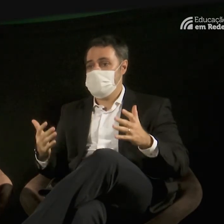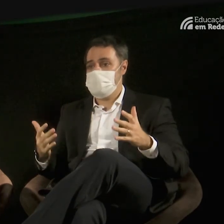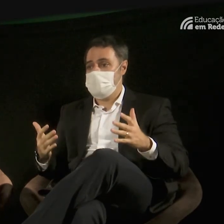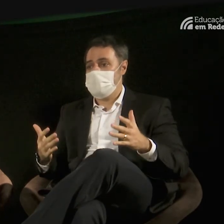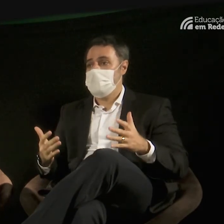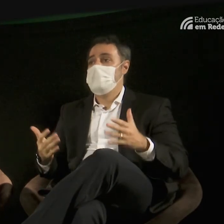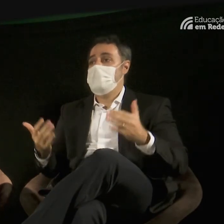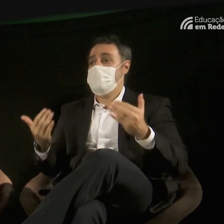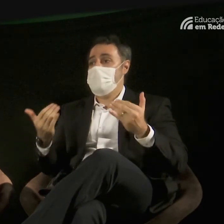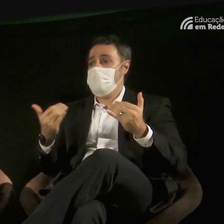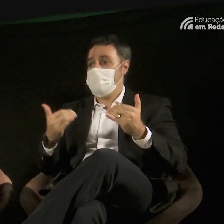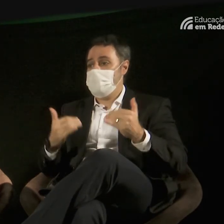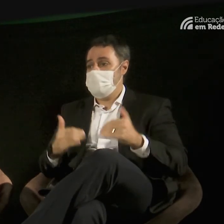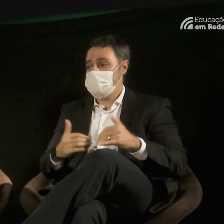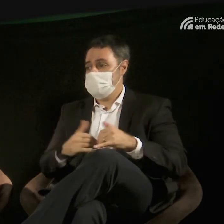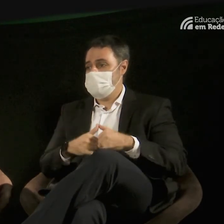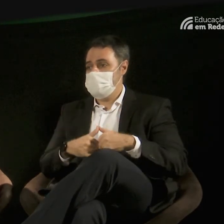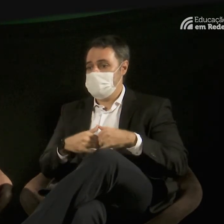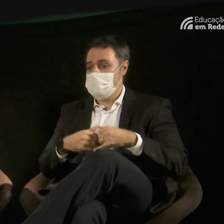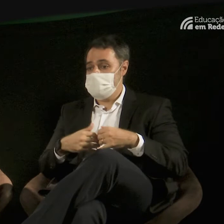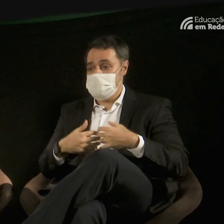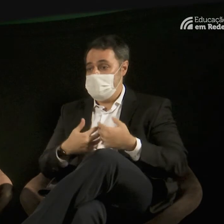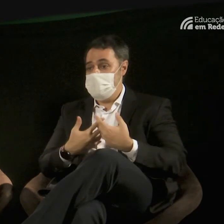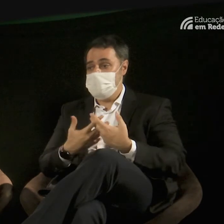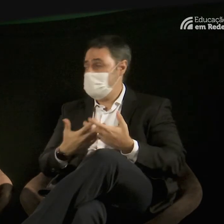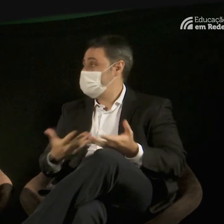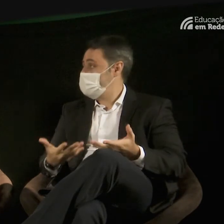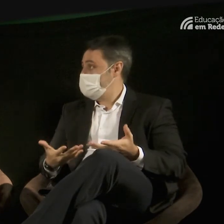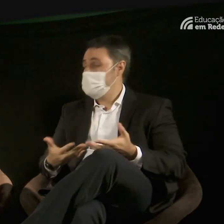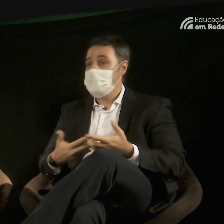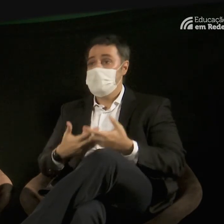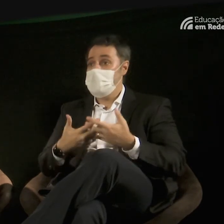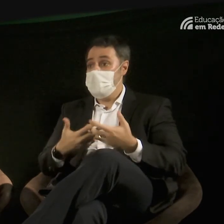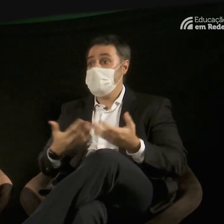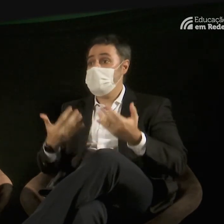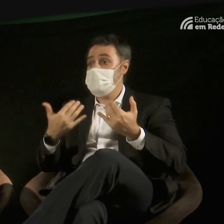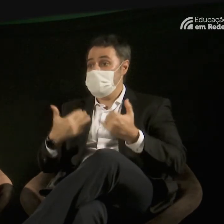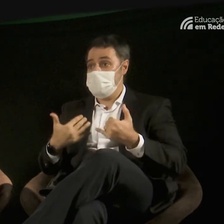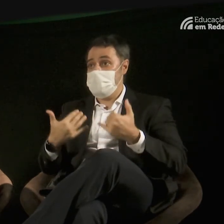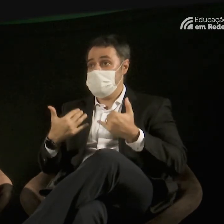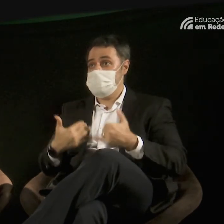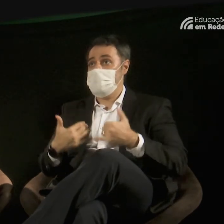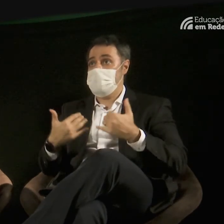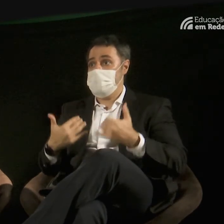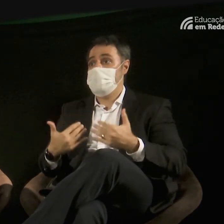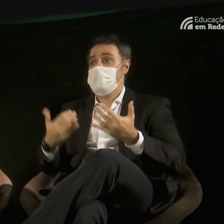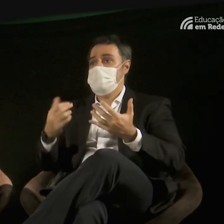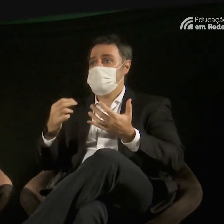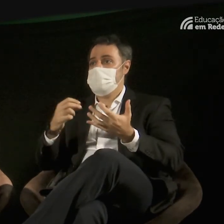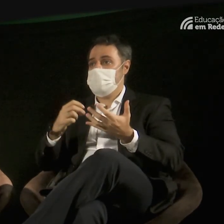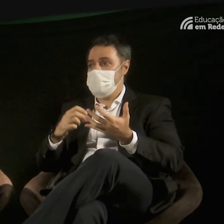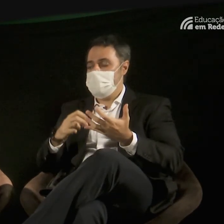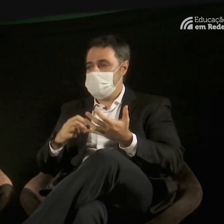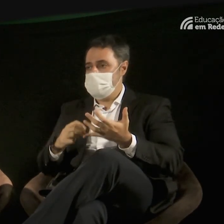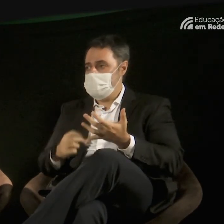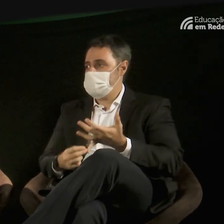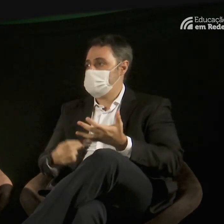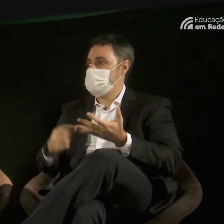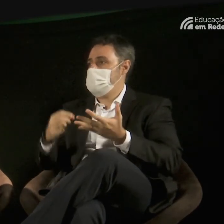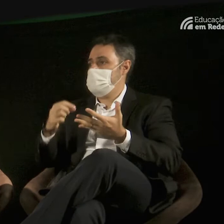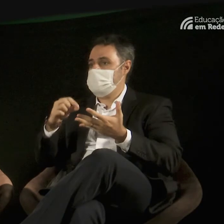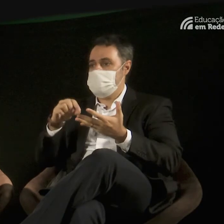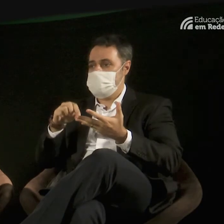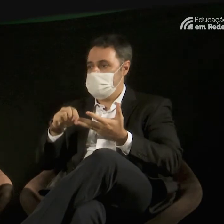supostamente agressora. A melhor forma que nos ensina a literatura, que é a criança, adolescente saber identificar uma